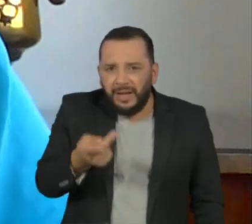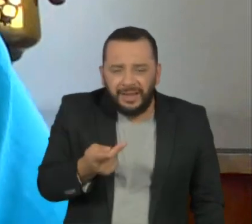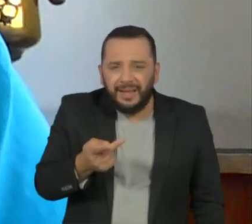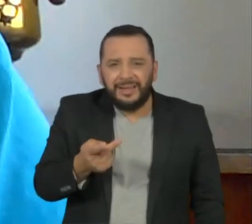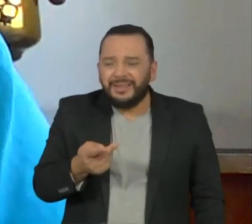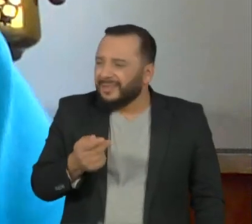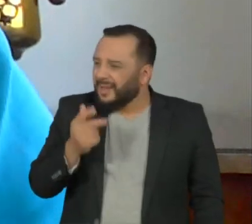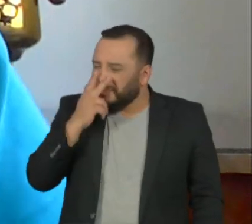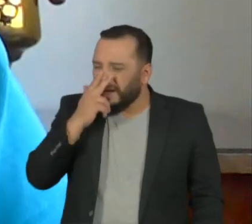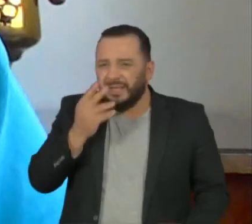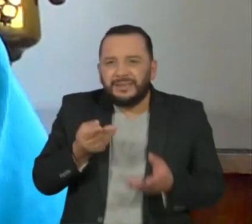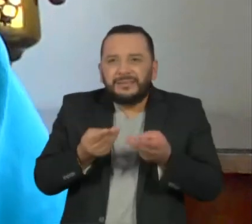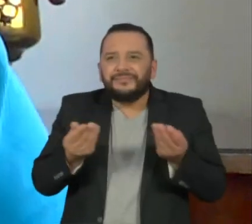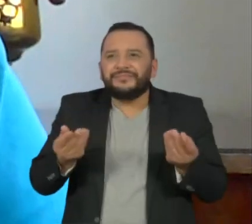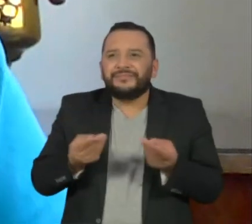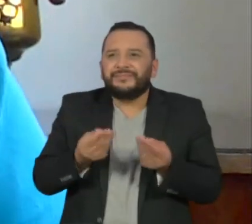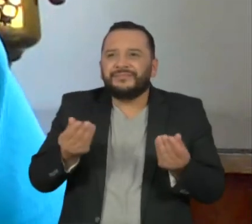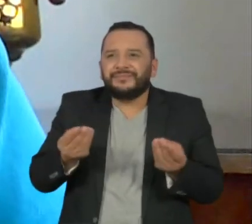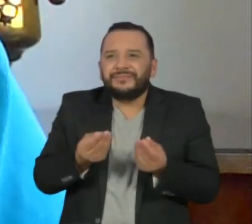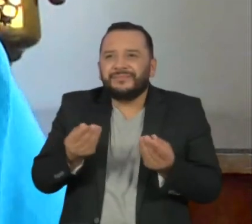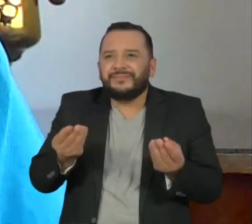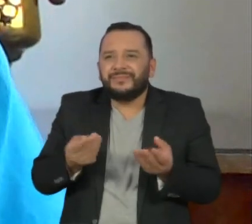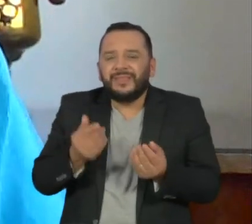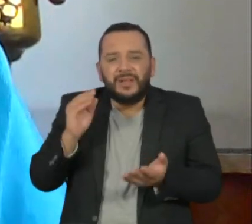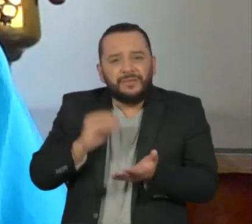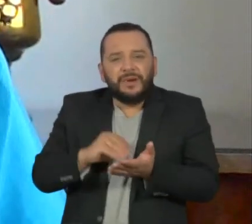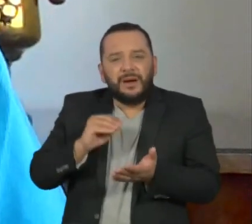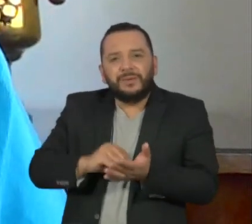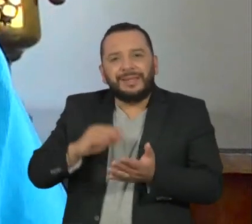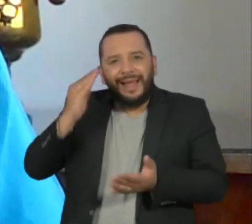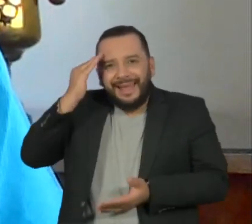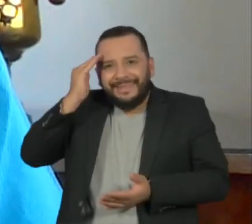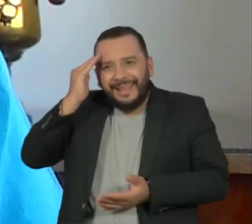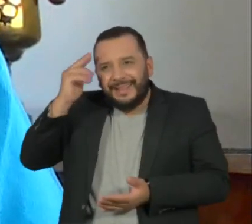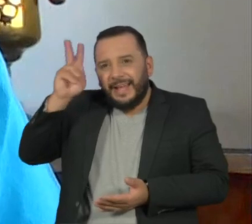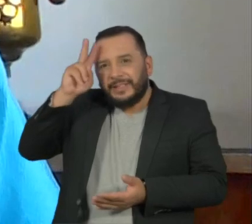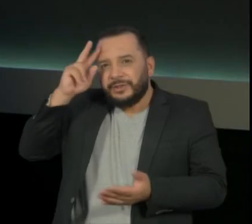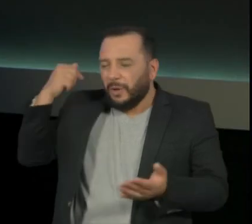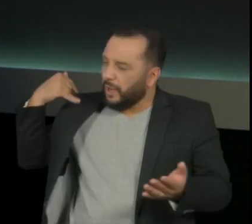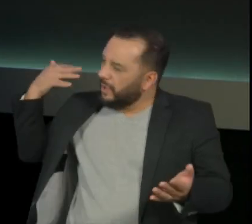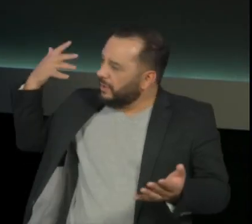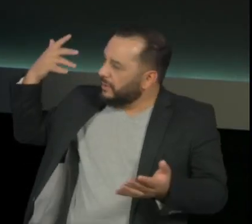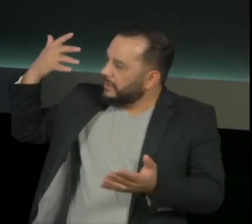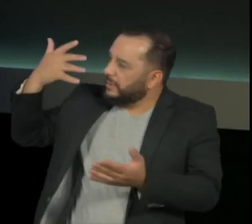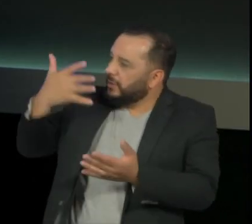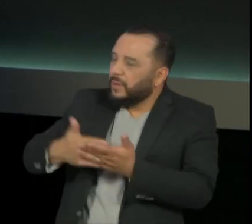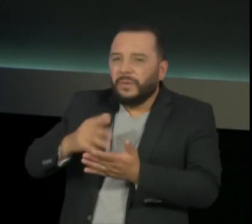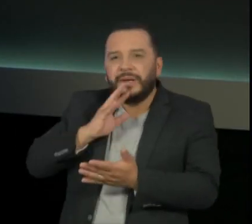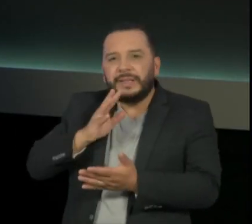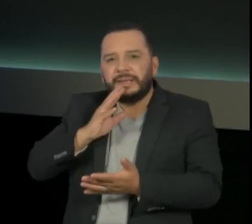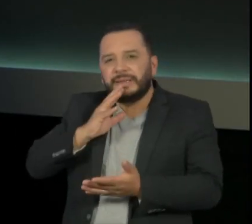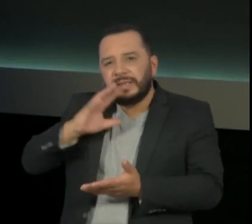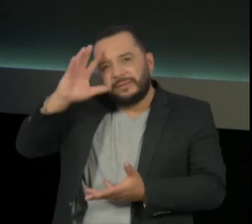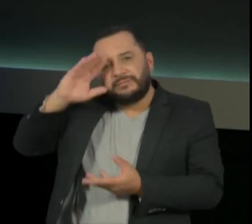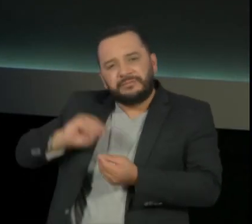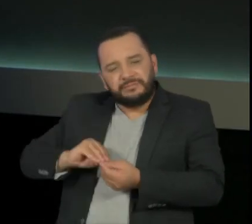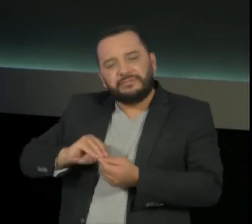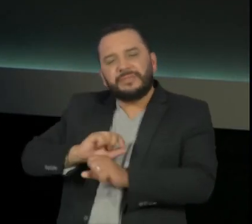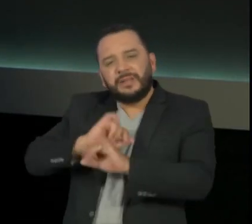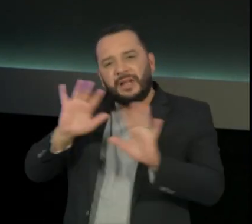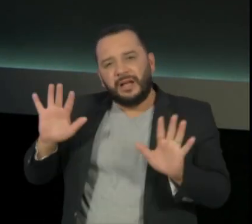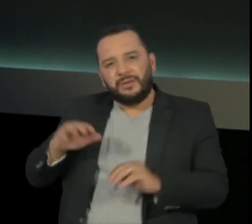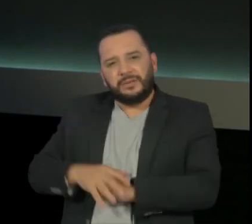se sentir agente histórico e não paciente da história. Professor Jaime Pinsky, muito obrigado pela